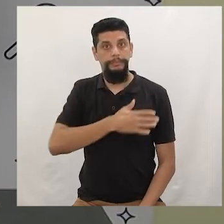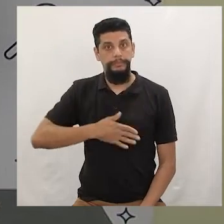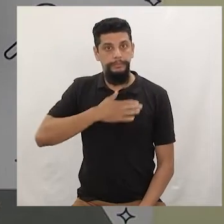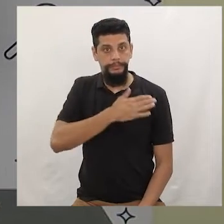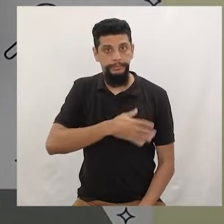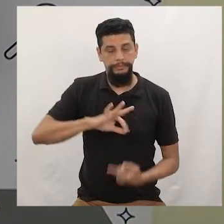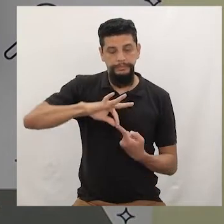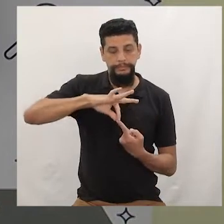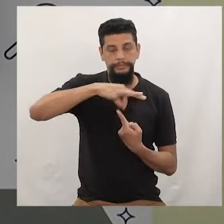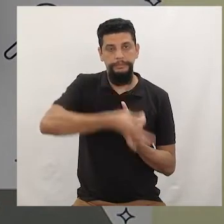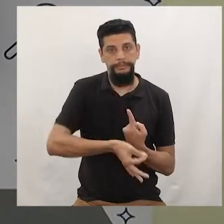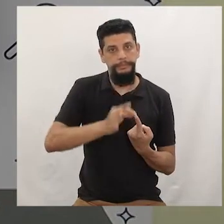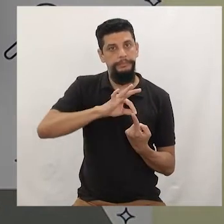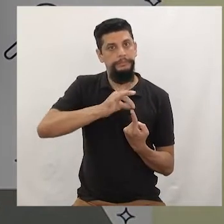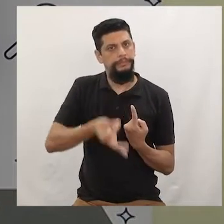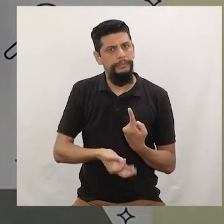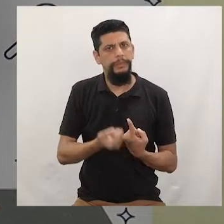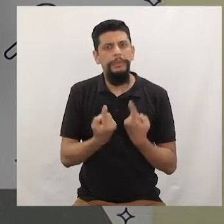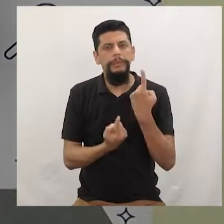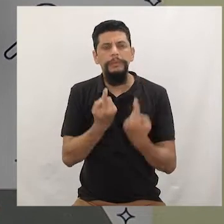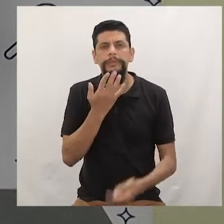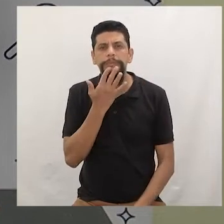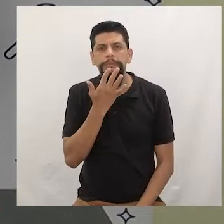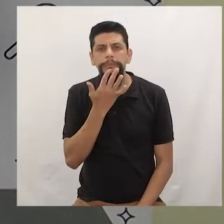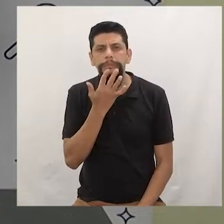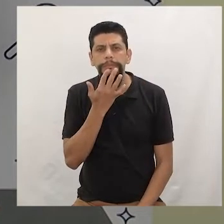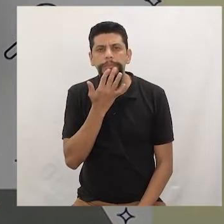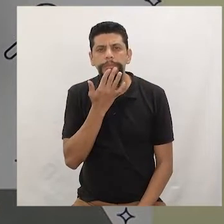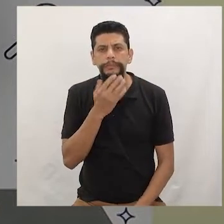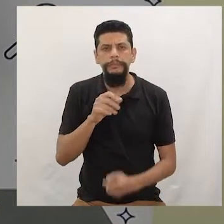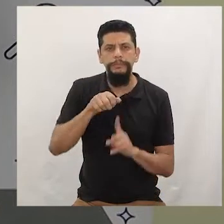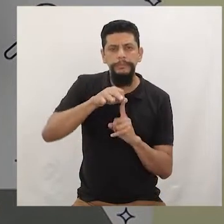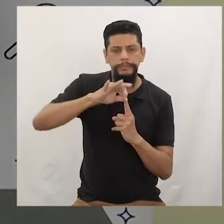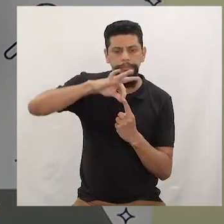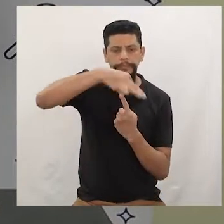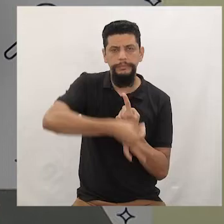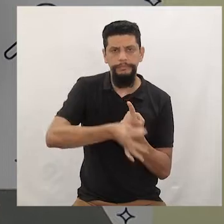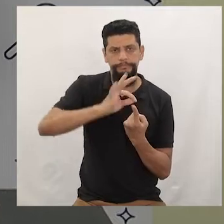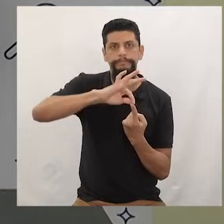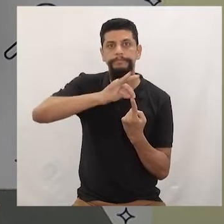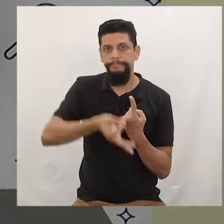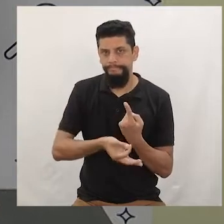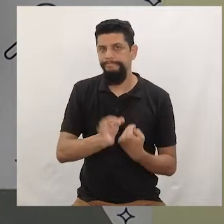comer banana. Que cor que é a bananinha que está lá?